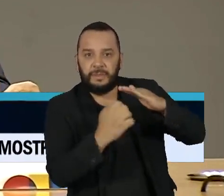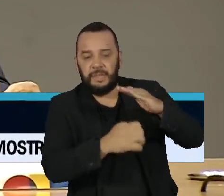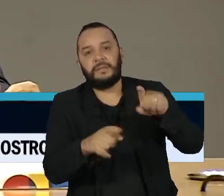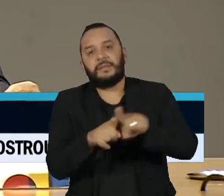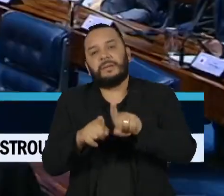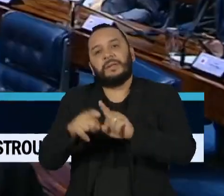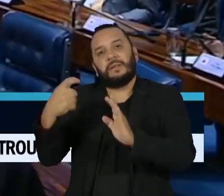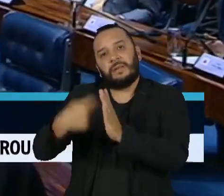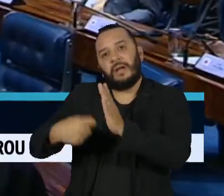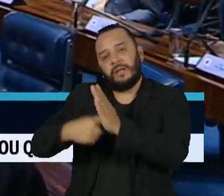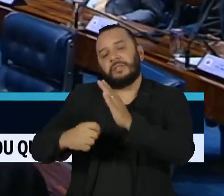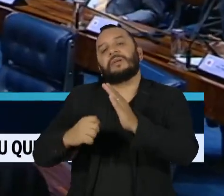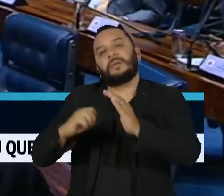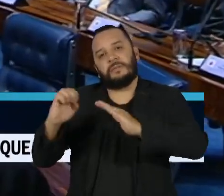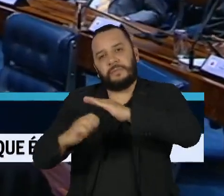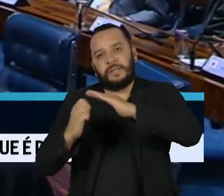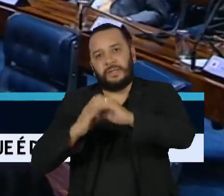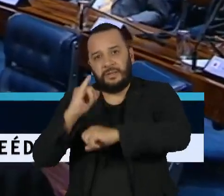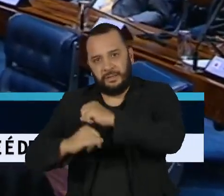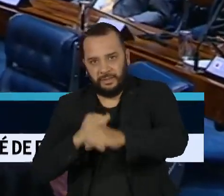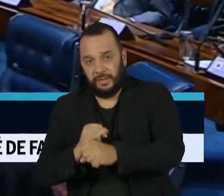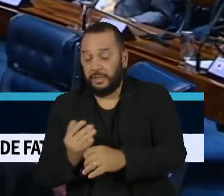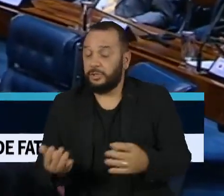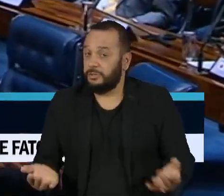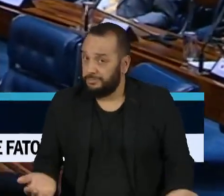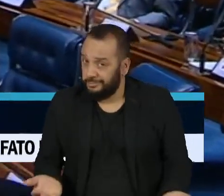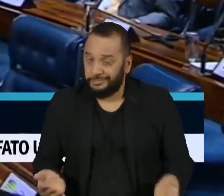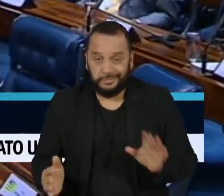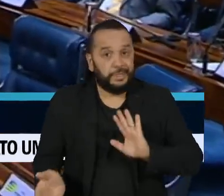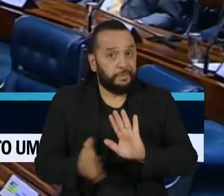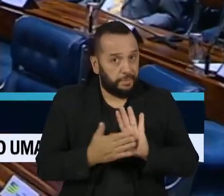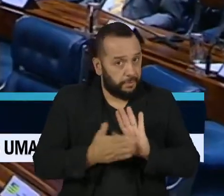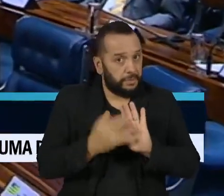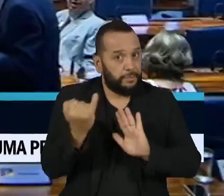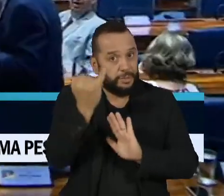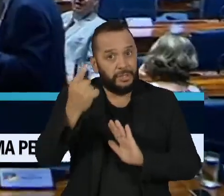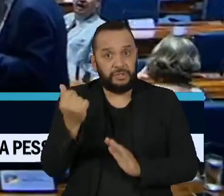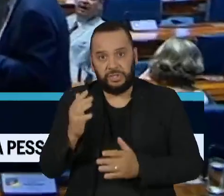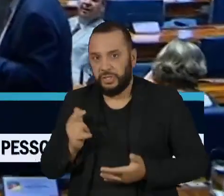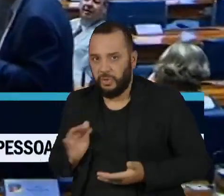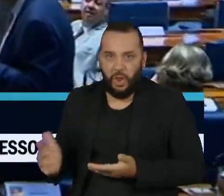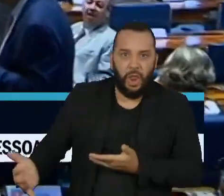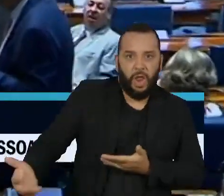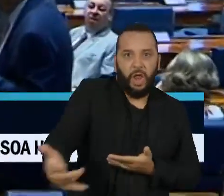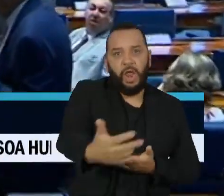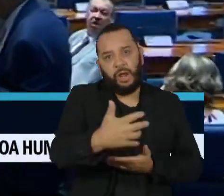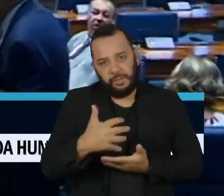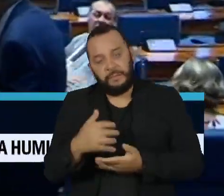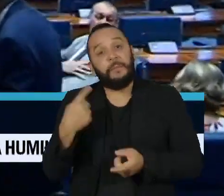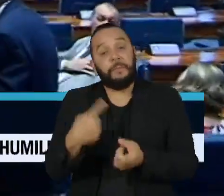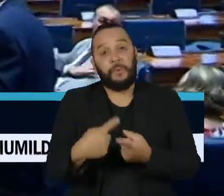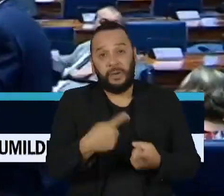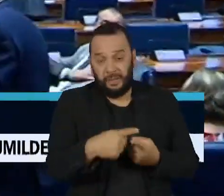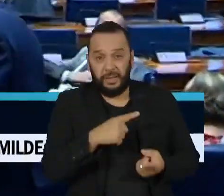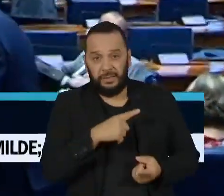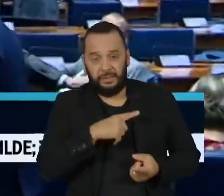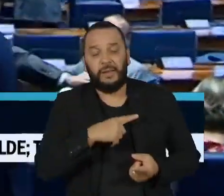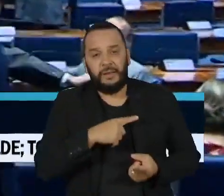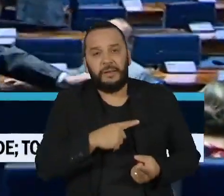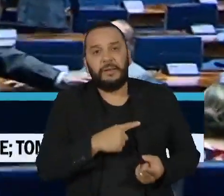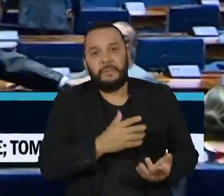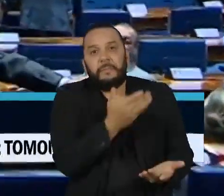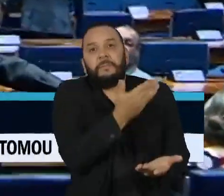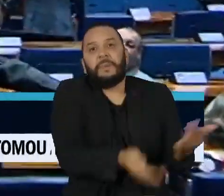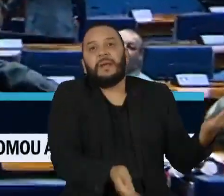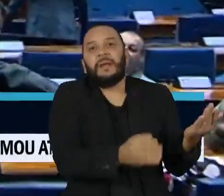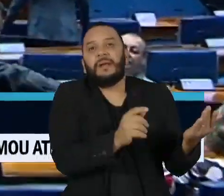medida provisória. A proposta é importante para aumentar a arrecadação e compensar as perdas causadas pela correção da tabela do